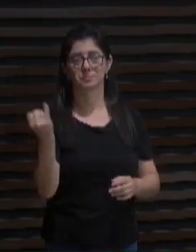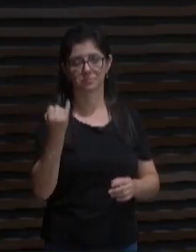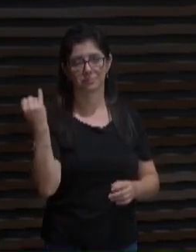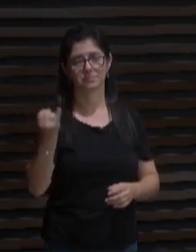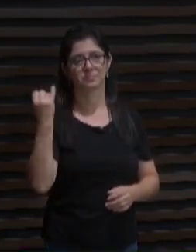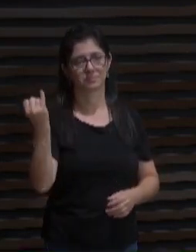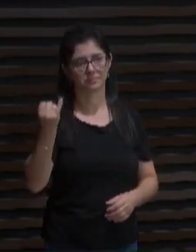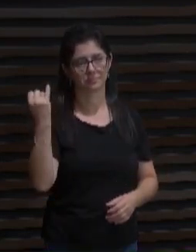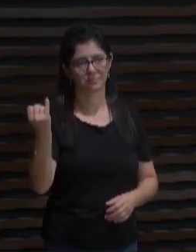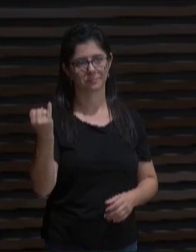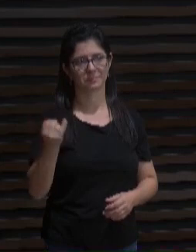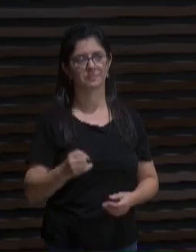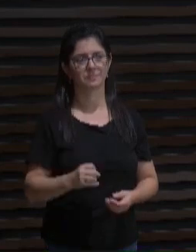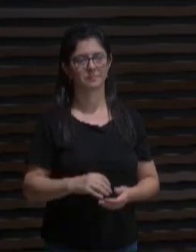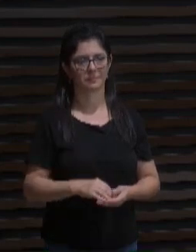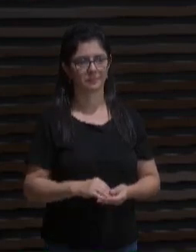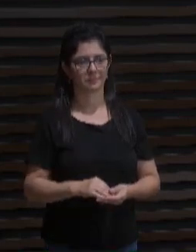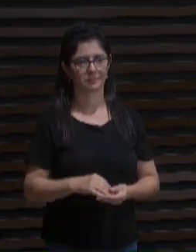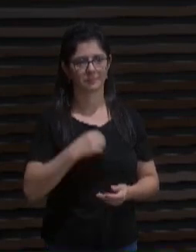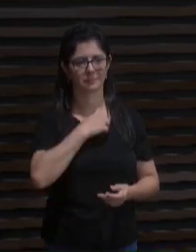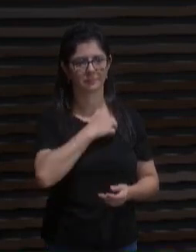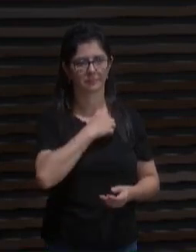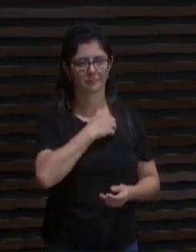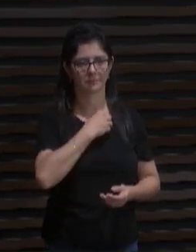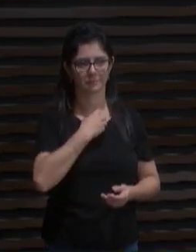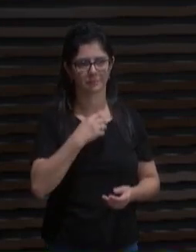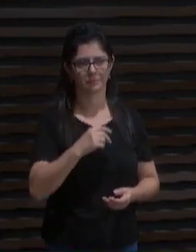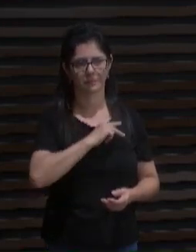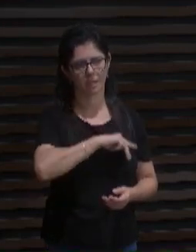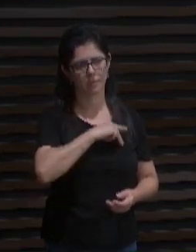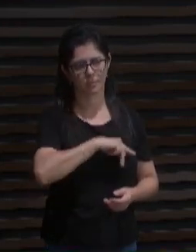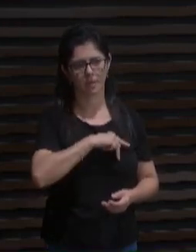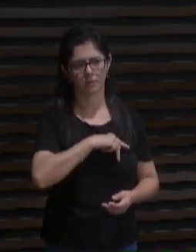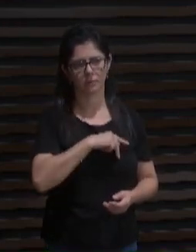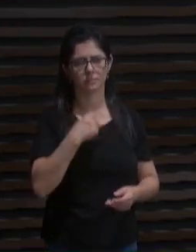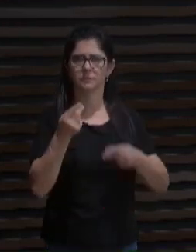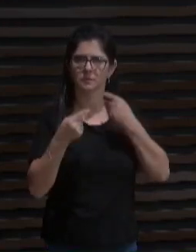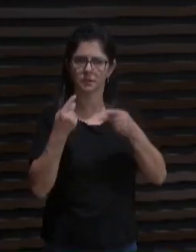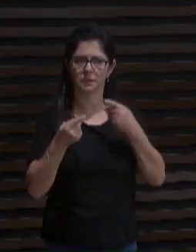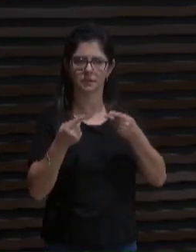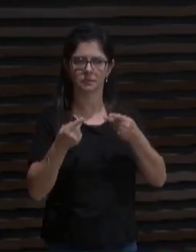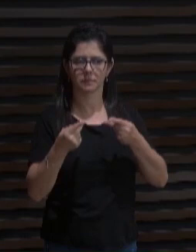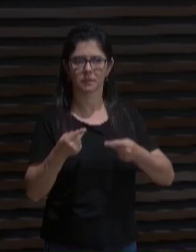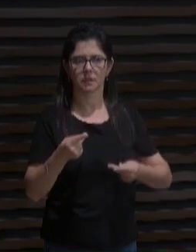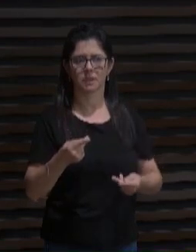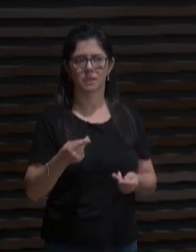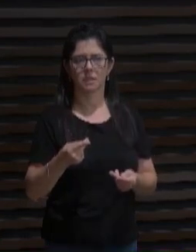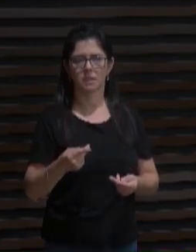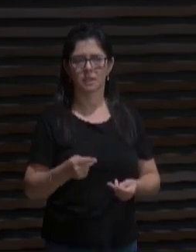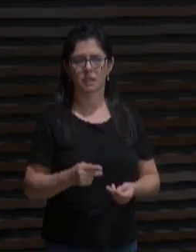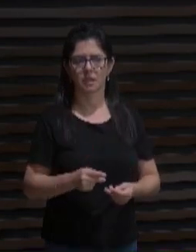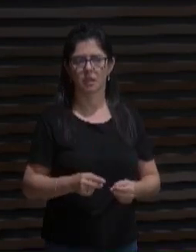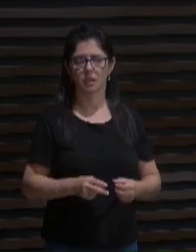falar de umas muletinhas aí, mas daqui a pouco. Paulo, então, ele usa esse verbo aqui no imperativo. O imperativo,